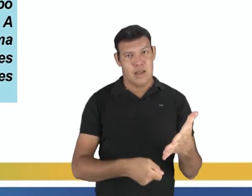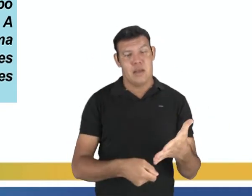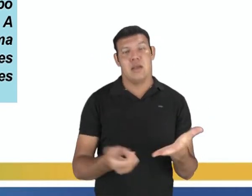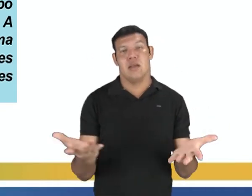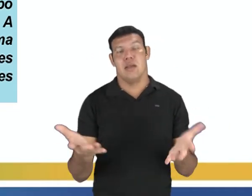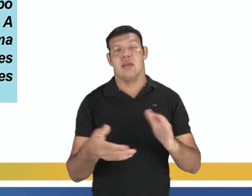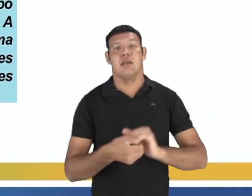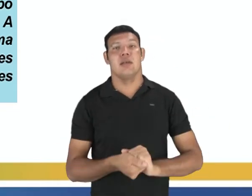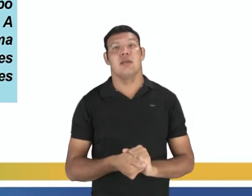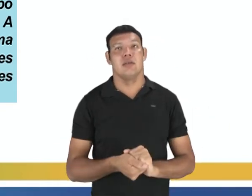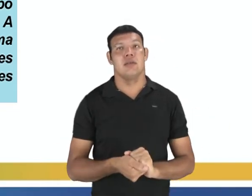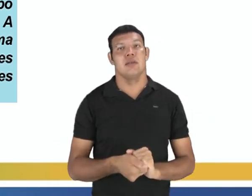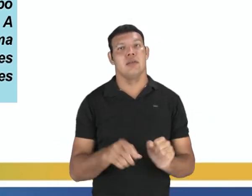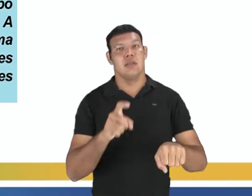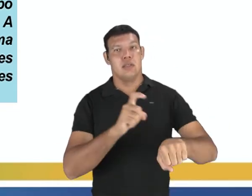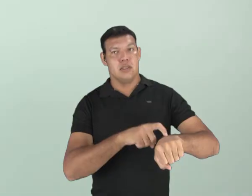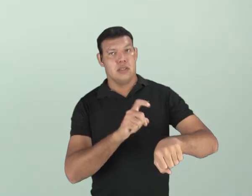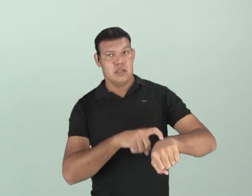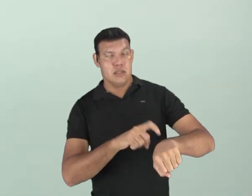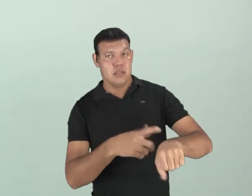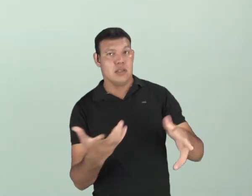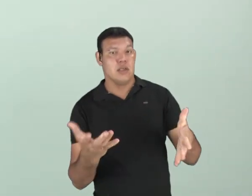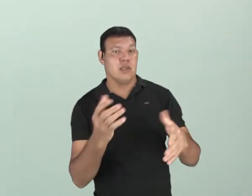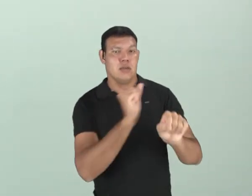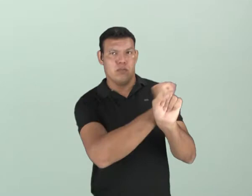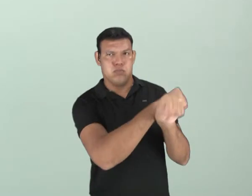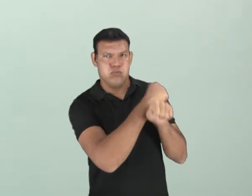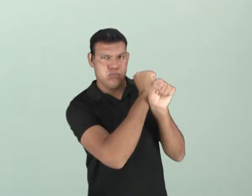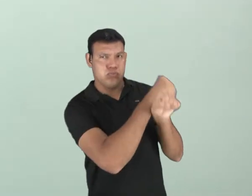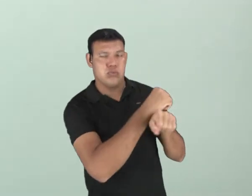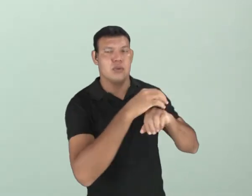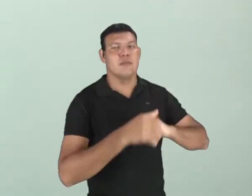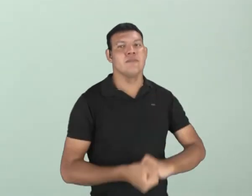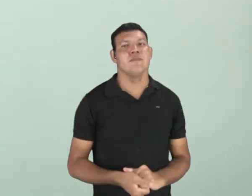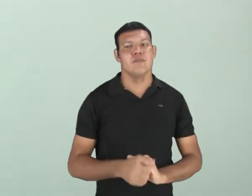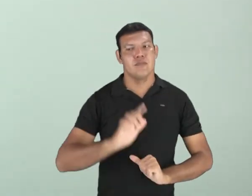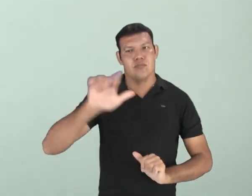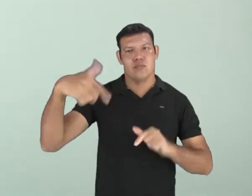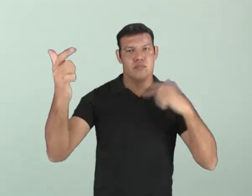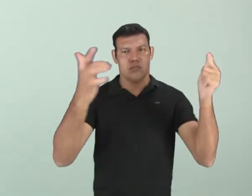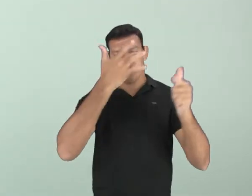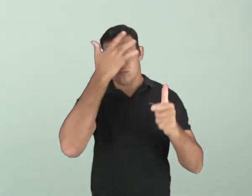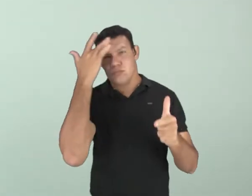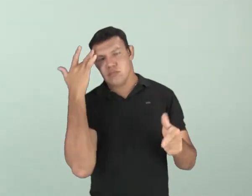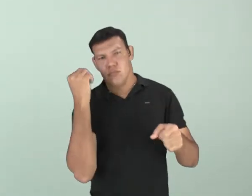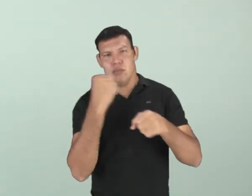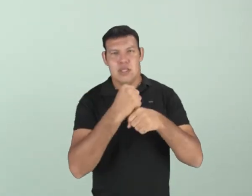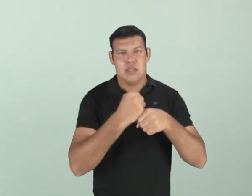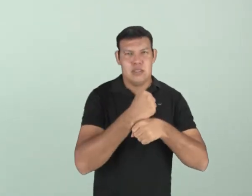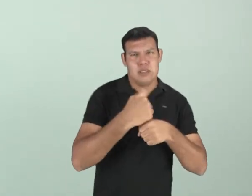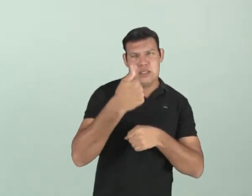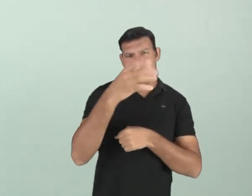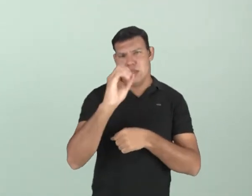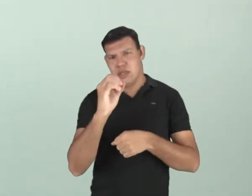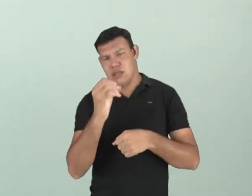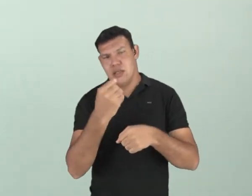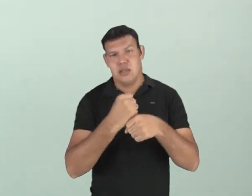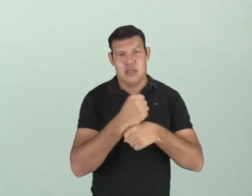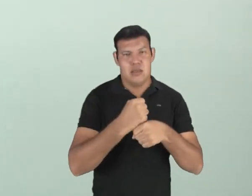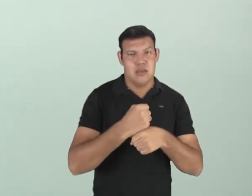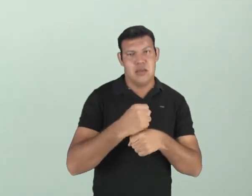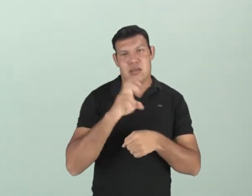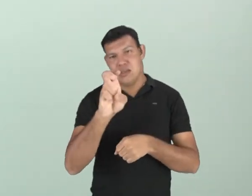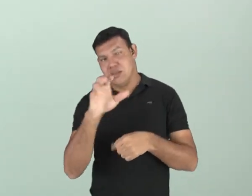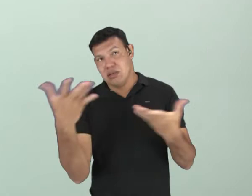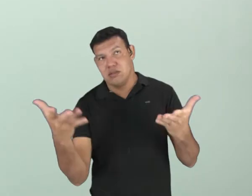essa escravidão temporária, né, que as pessoas ficam escravos de algumas outras, um prazo de 5, 10 anos e depois ela fica